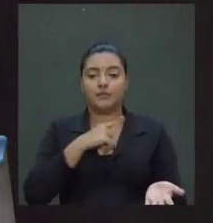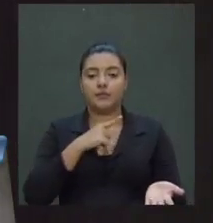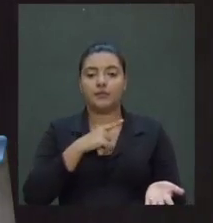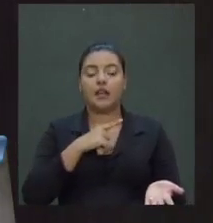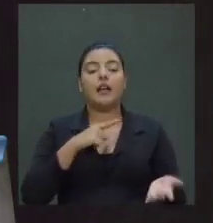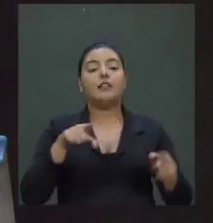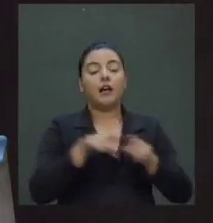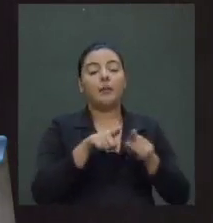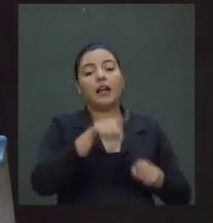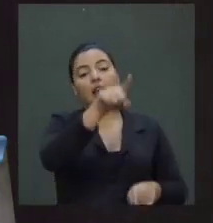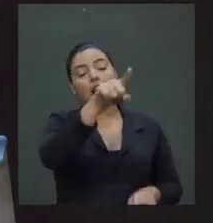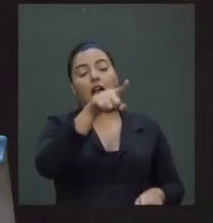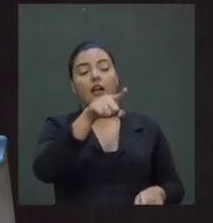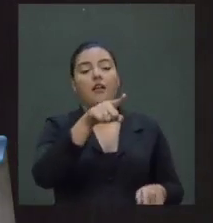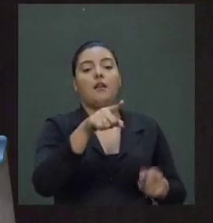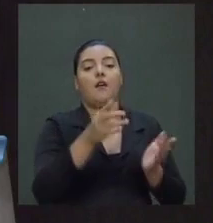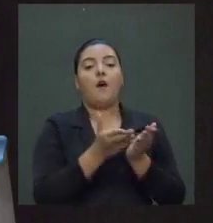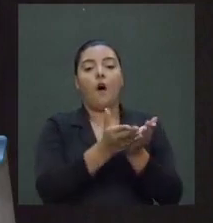de Roterdã.